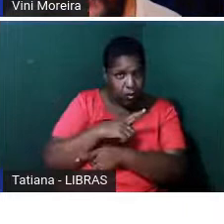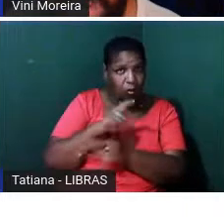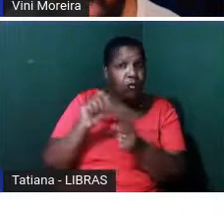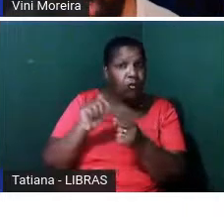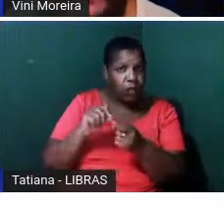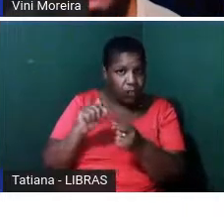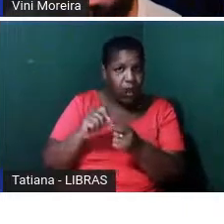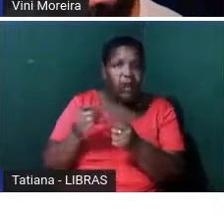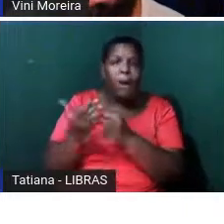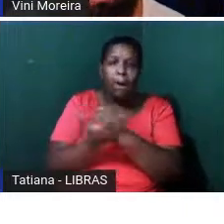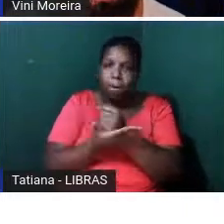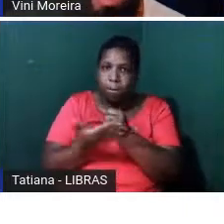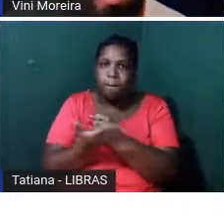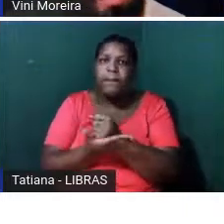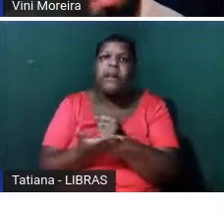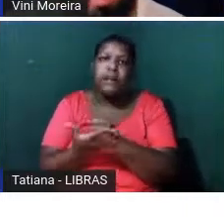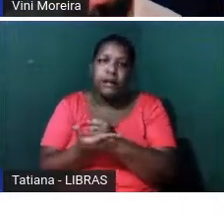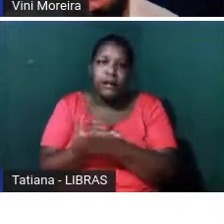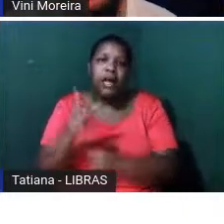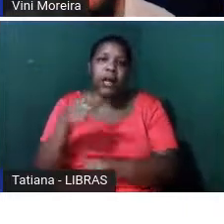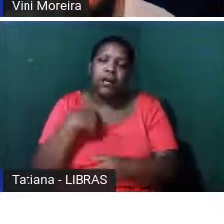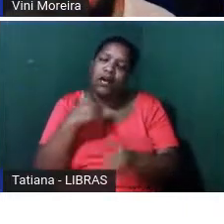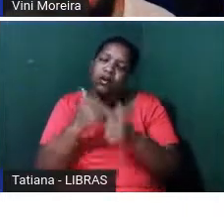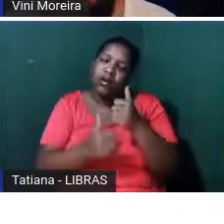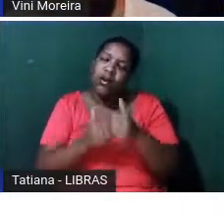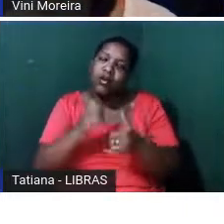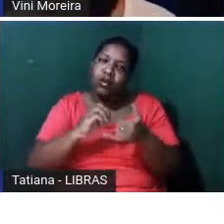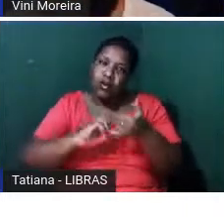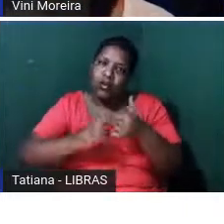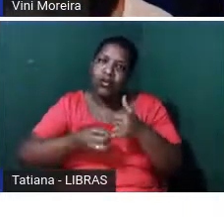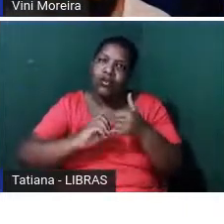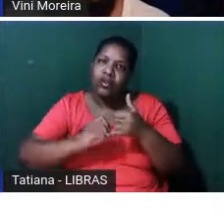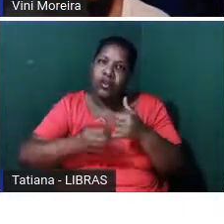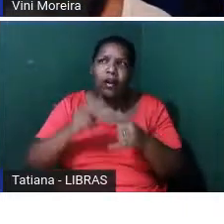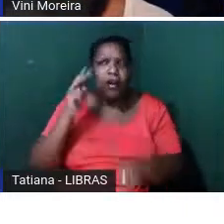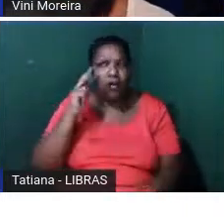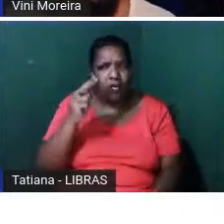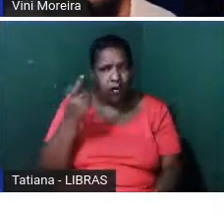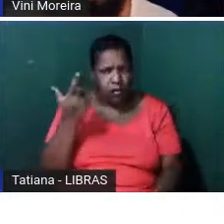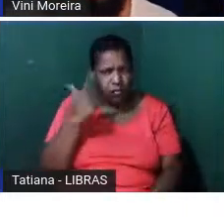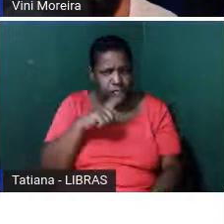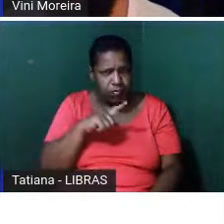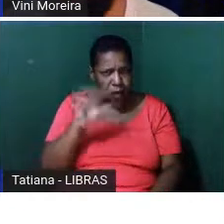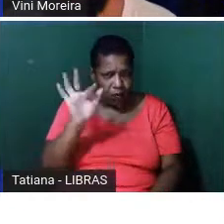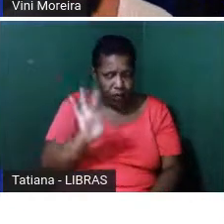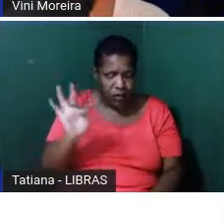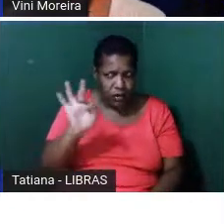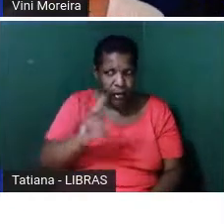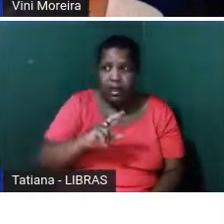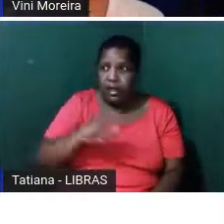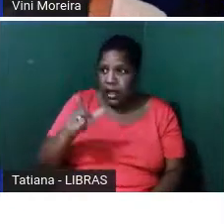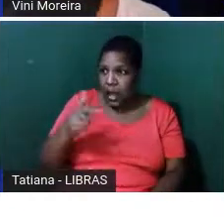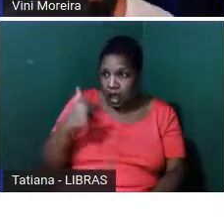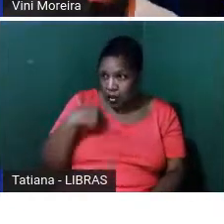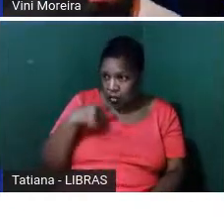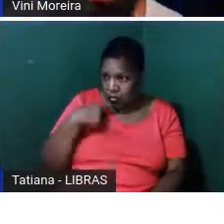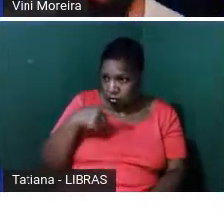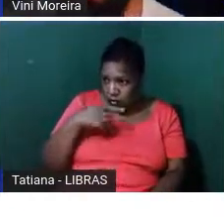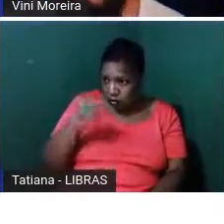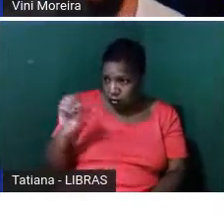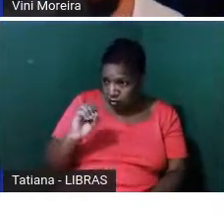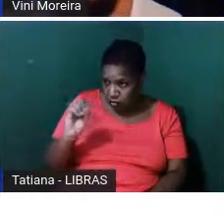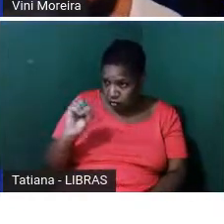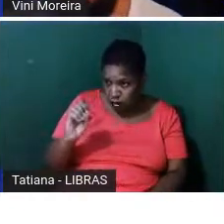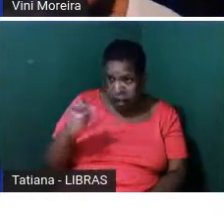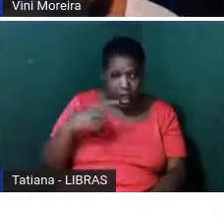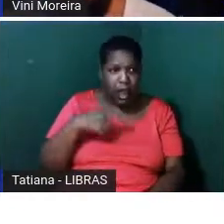o básico Faz o arroz com feijão e ver se funciona e se não funciona e se não for funcionar se